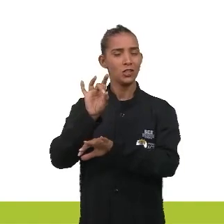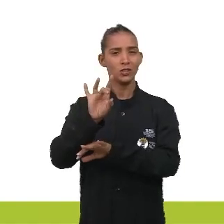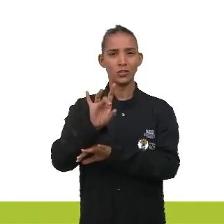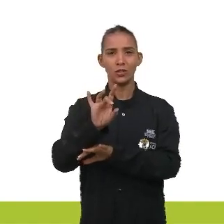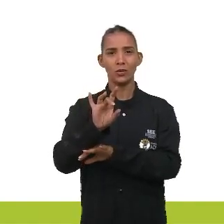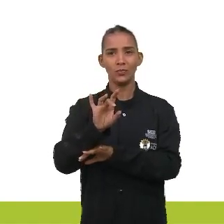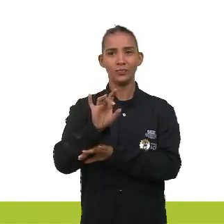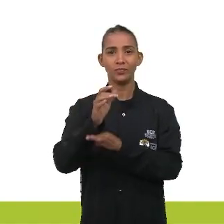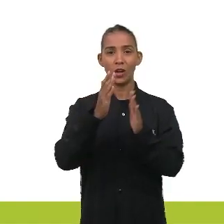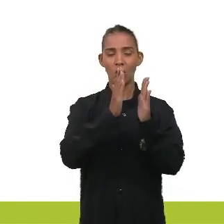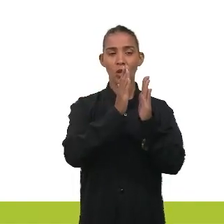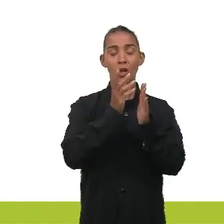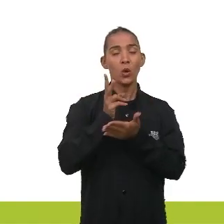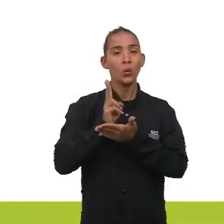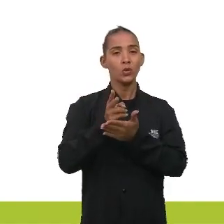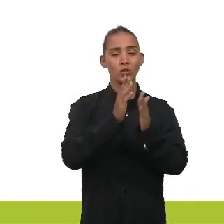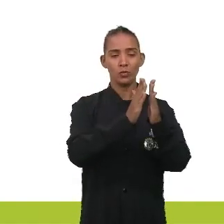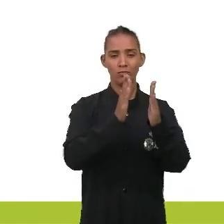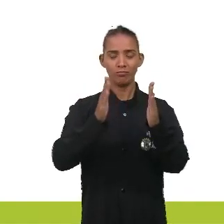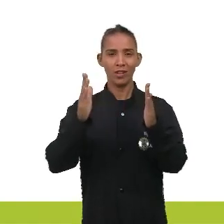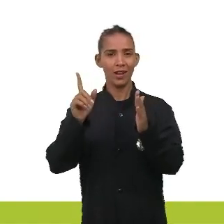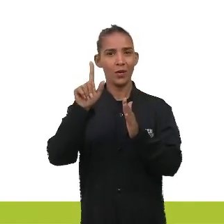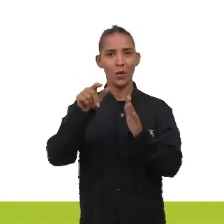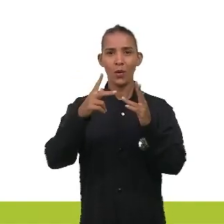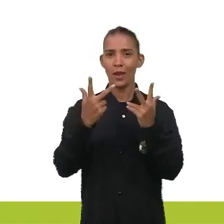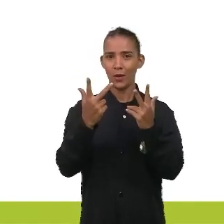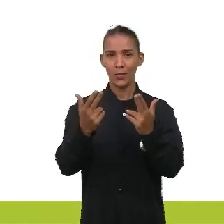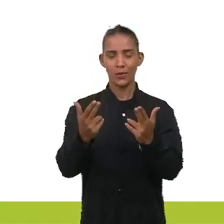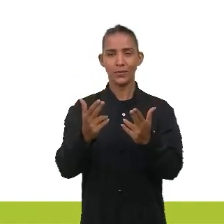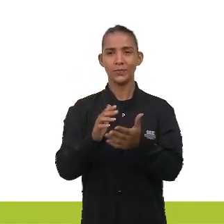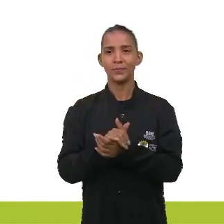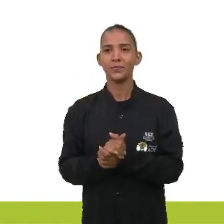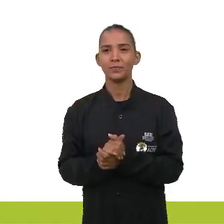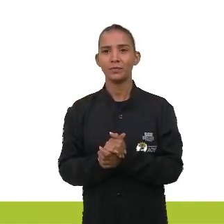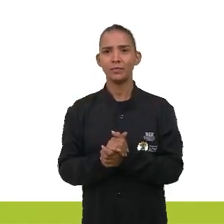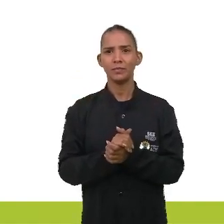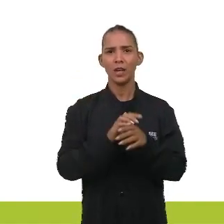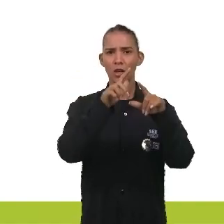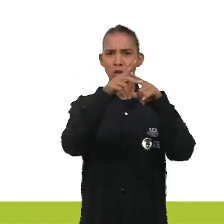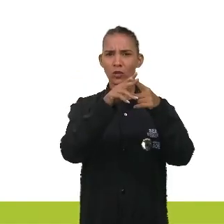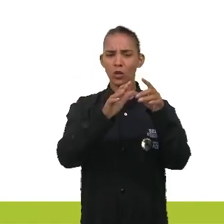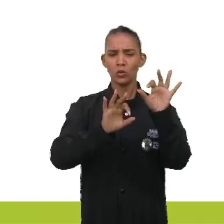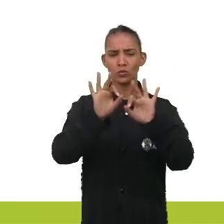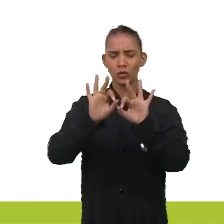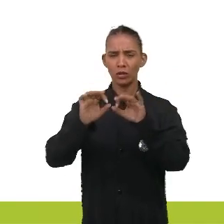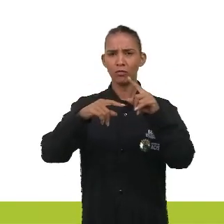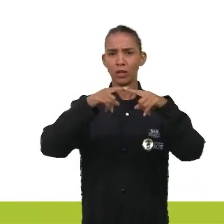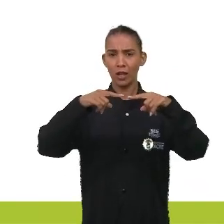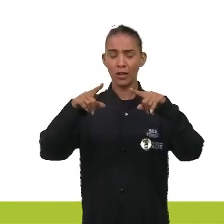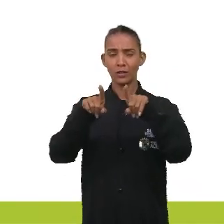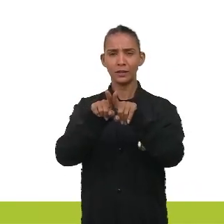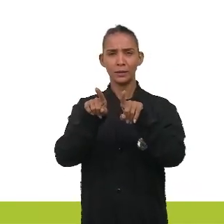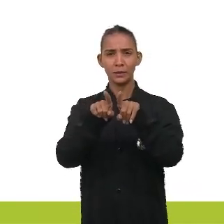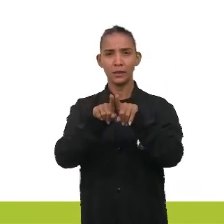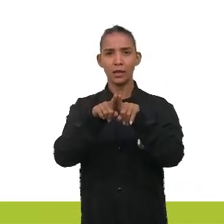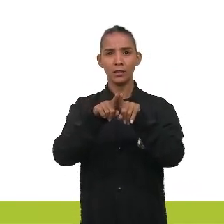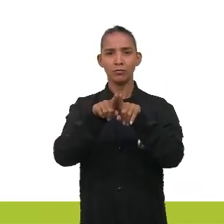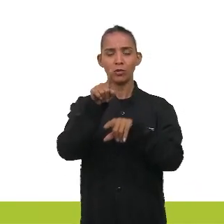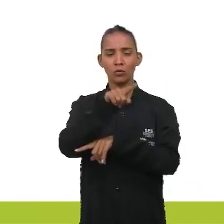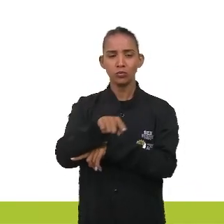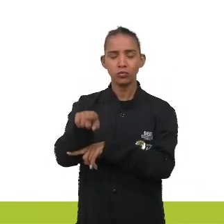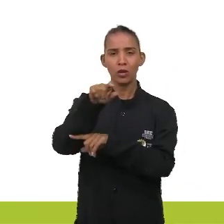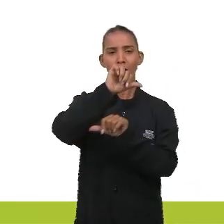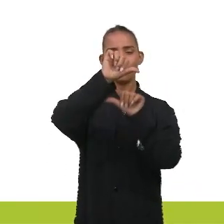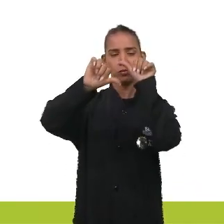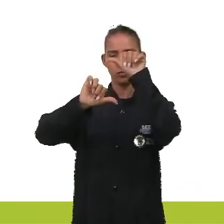lado da pessoa A. Então nós vamos combinar assim: essas configurações em que apenas houve rotação das pessoas